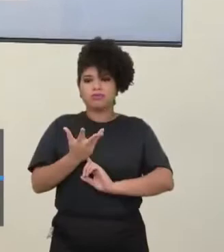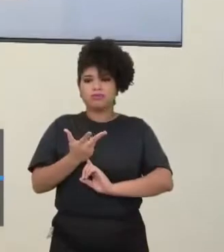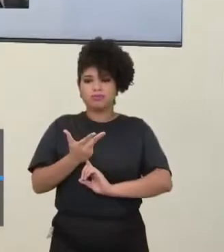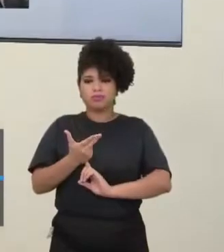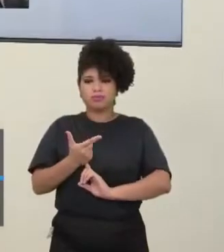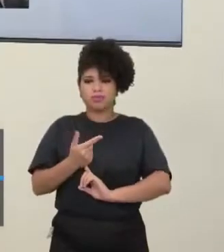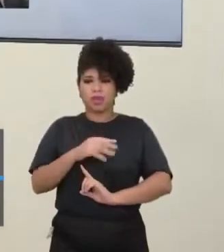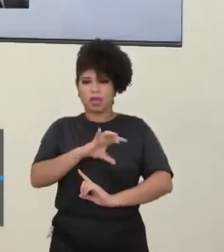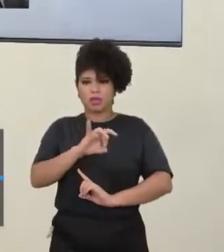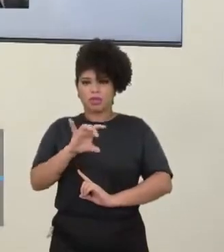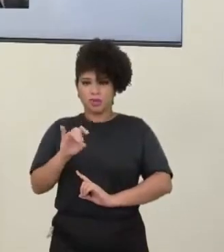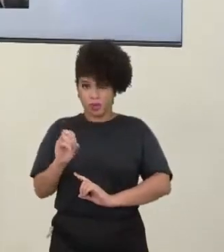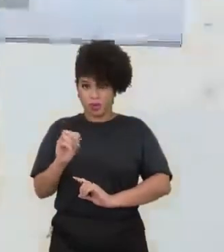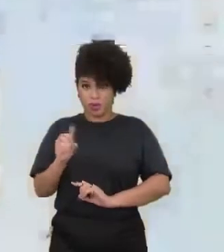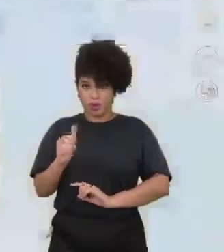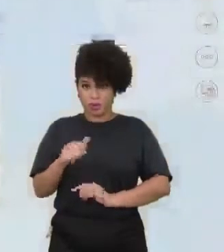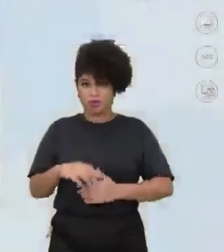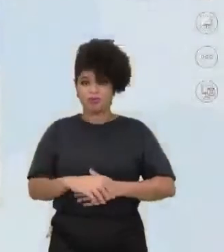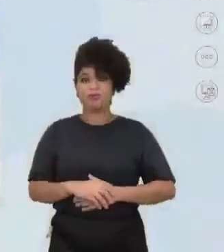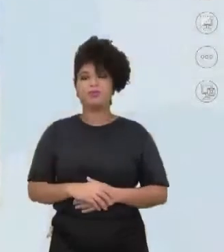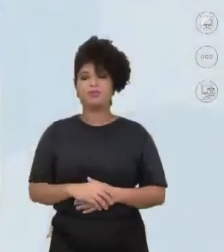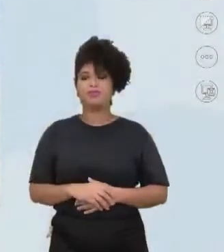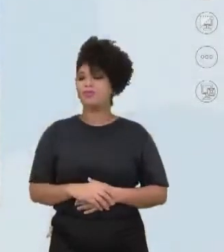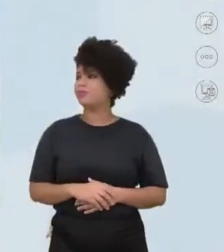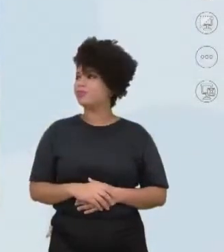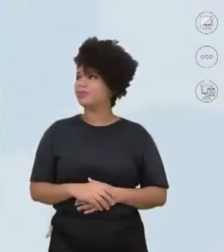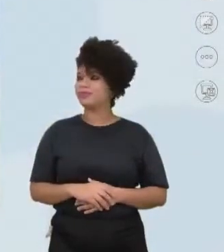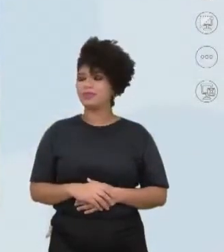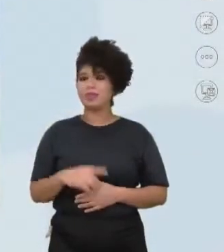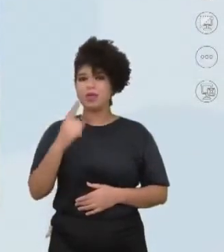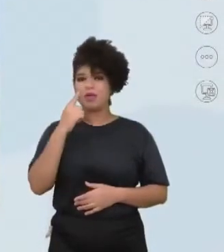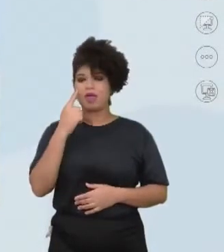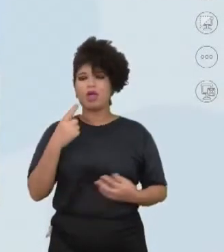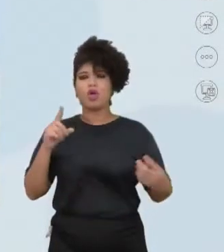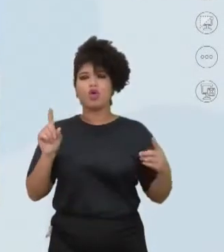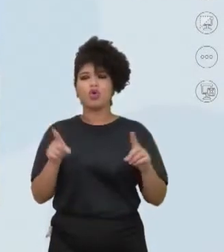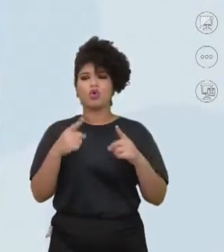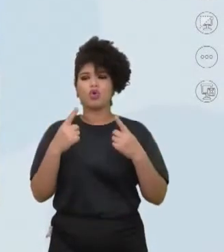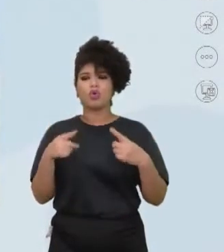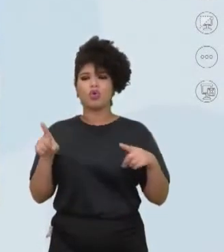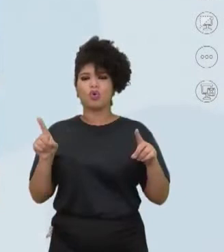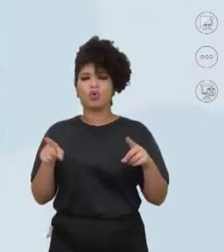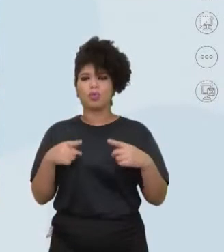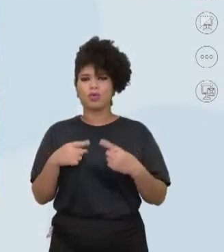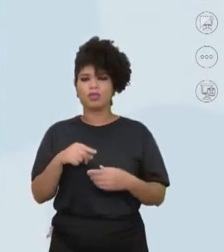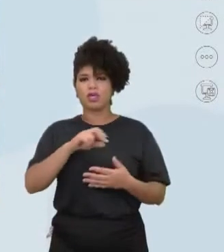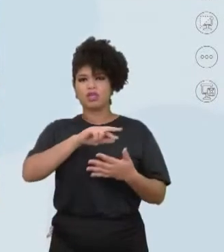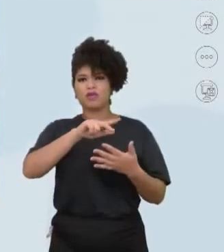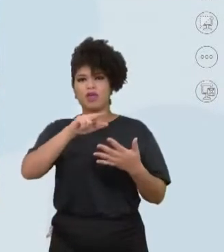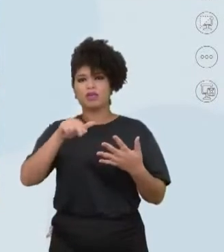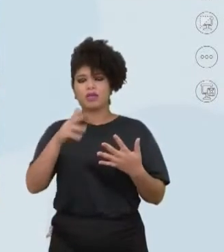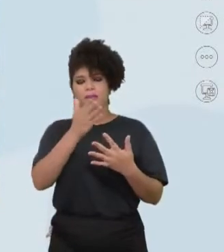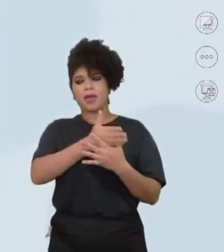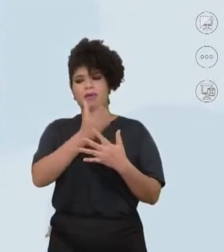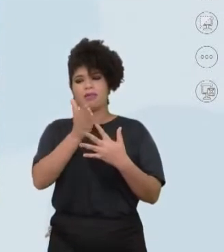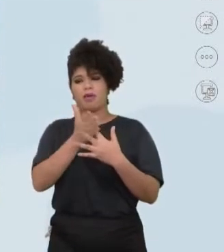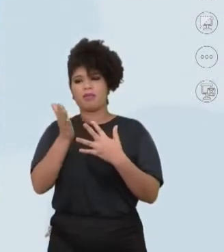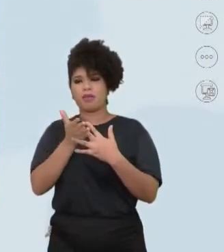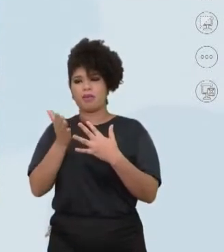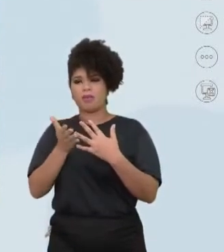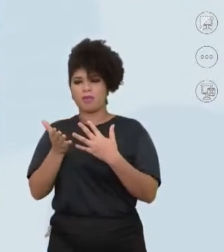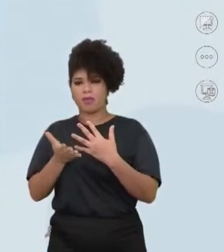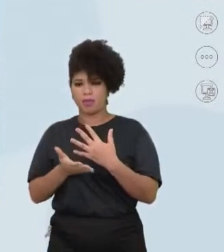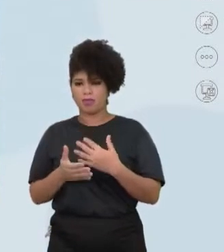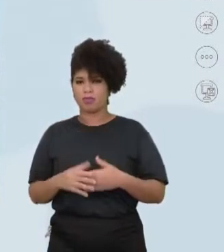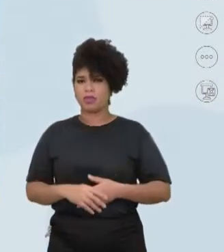bom? Olha só, então vamos ver aí o músico, né? Nós temos aí, né, várias categorias de músicos, né, tal, mas hoje a gente vai